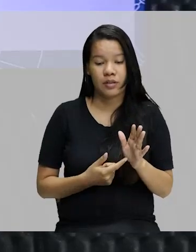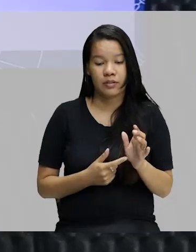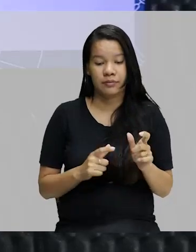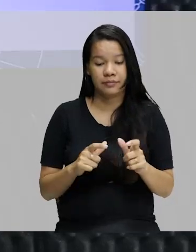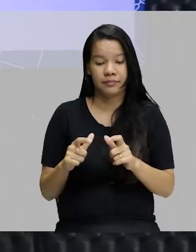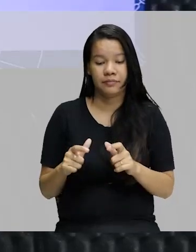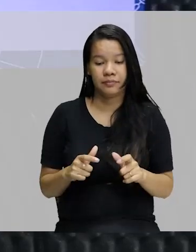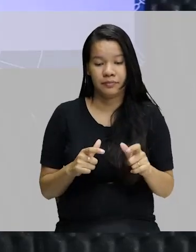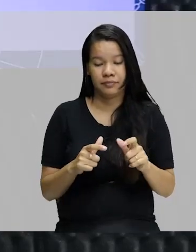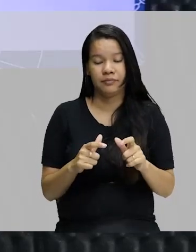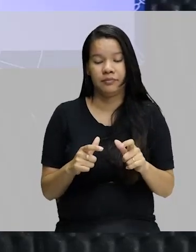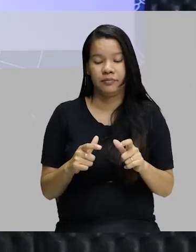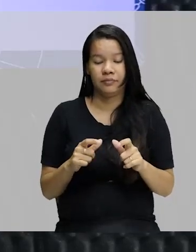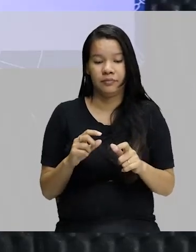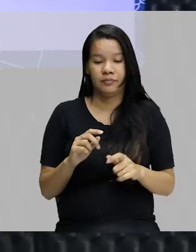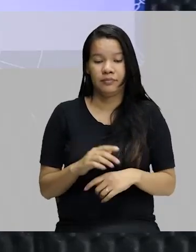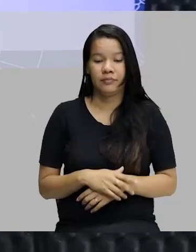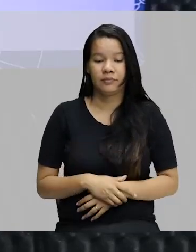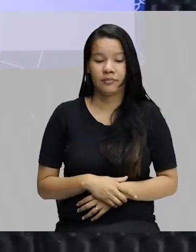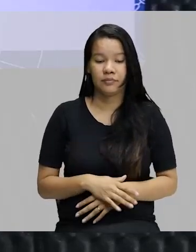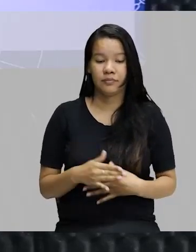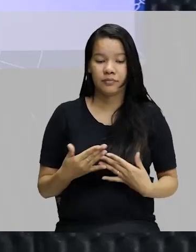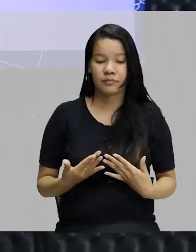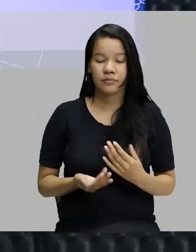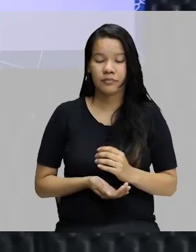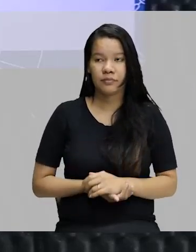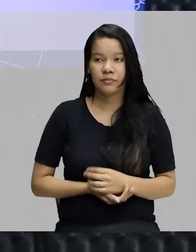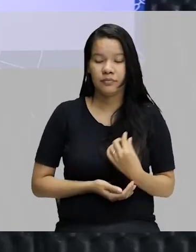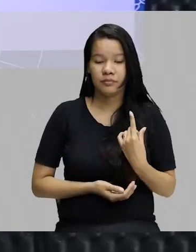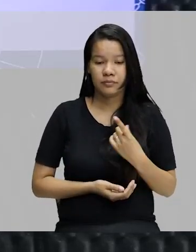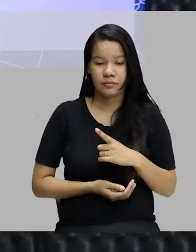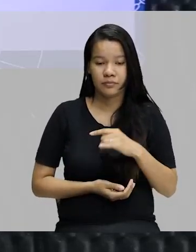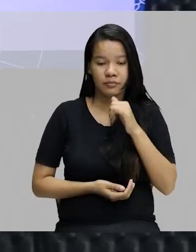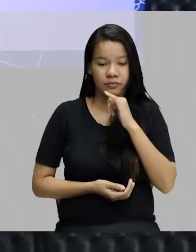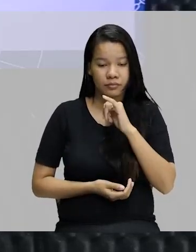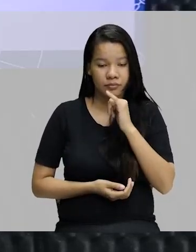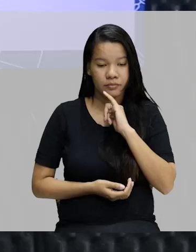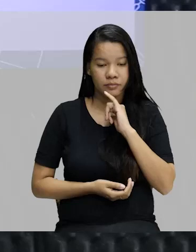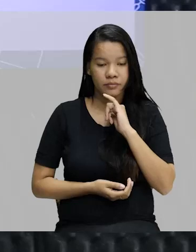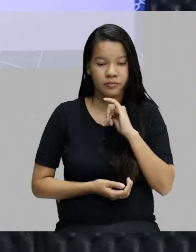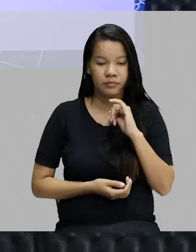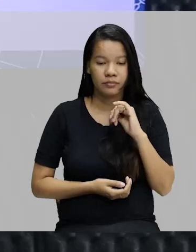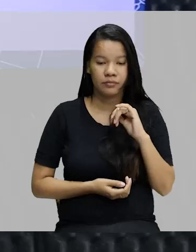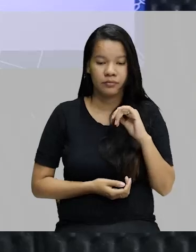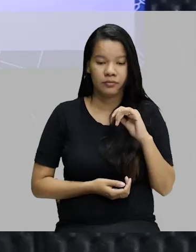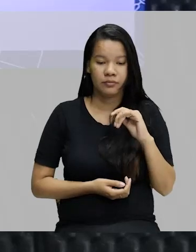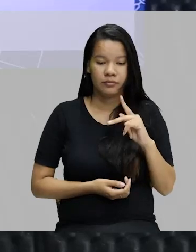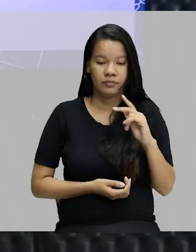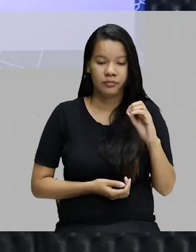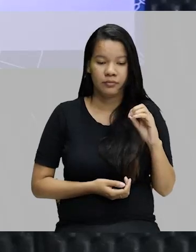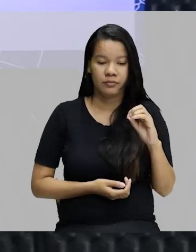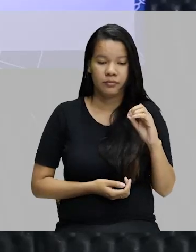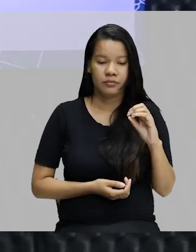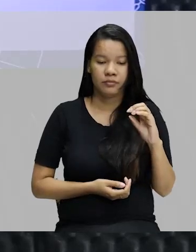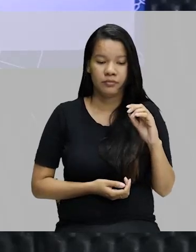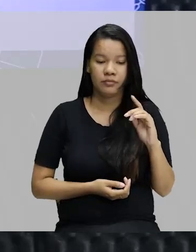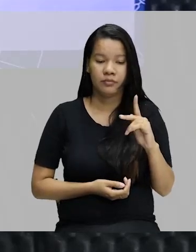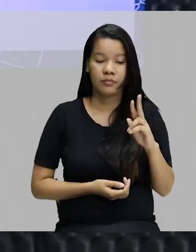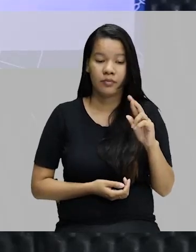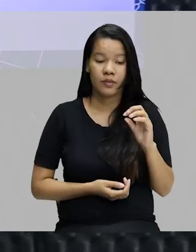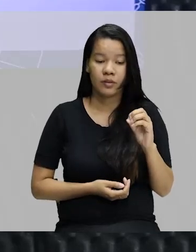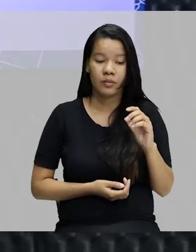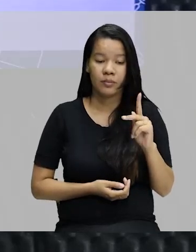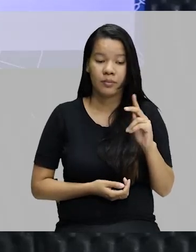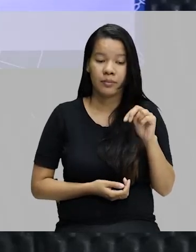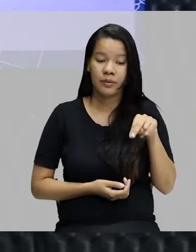posição da hidroxila. Então, aqui, ó, nesse exemplo, turminha, nós temos o propan 2-ol. Por que